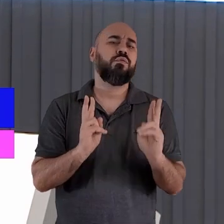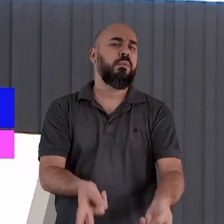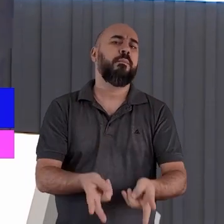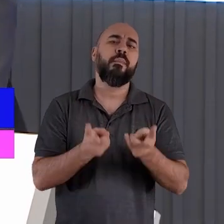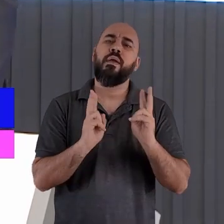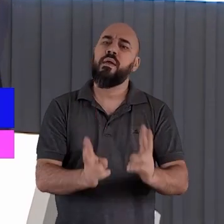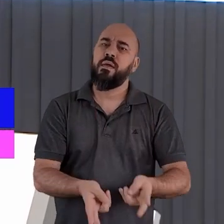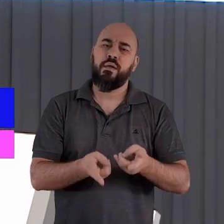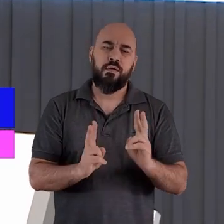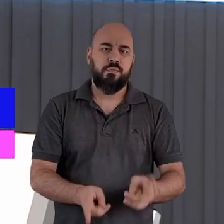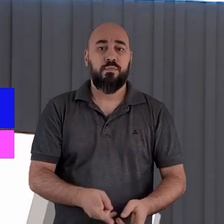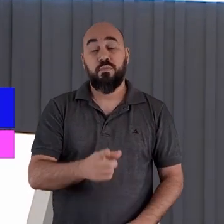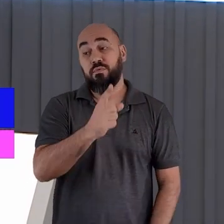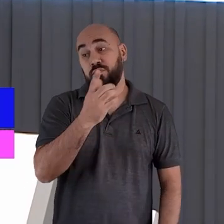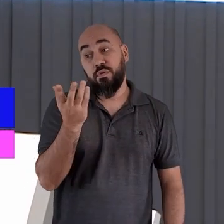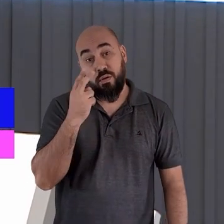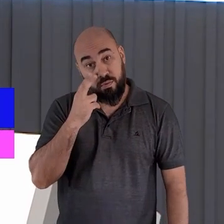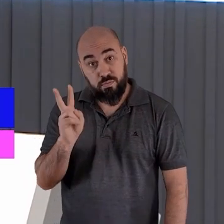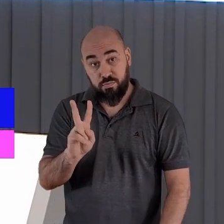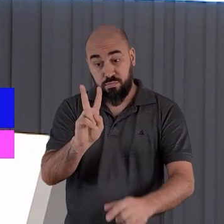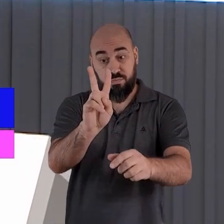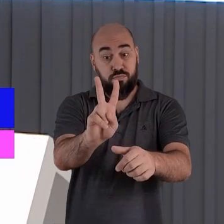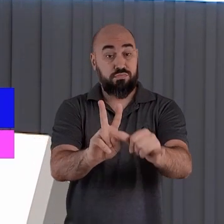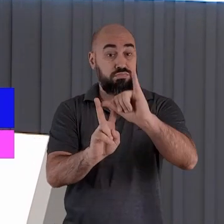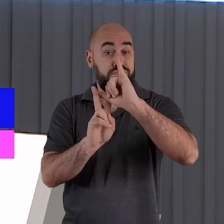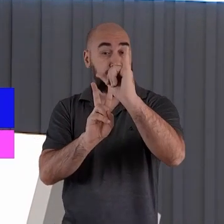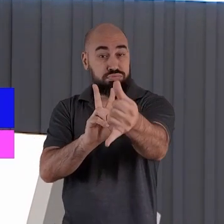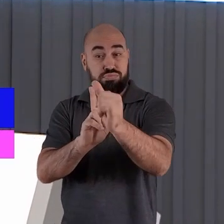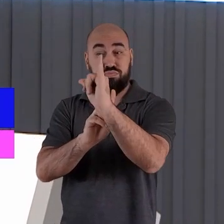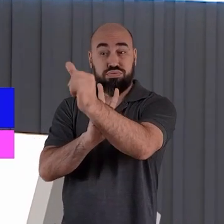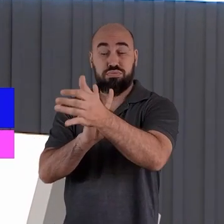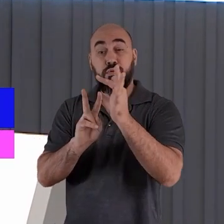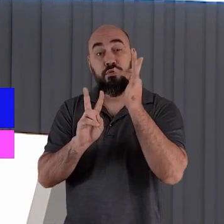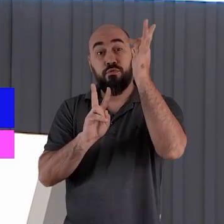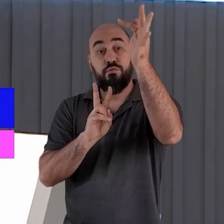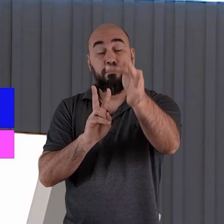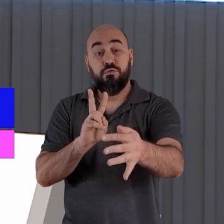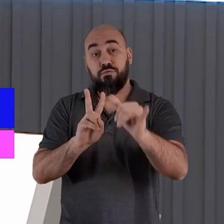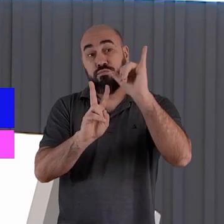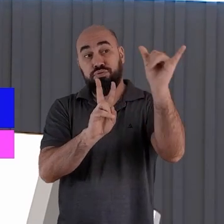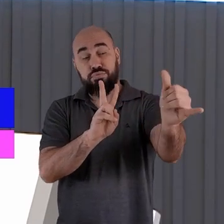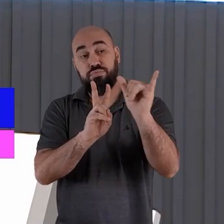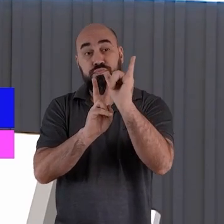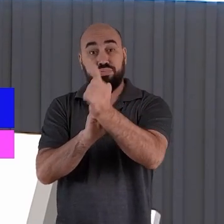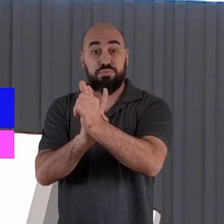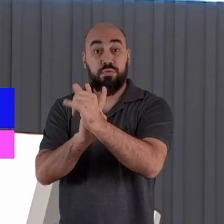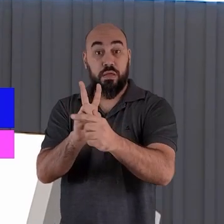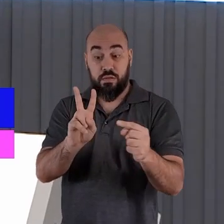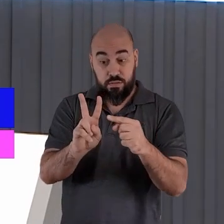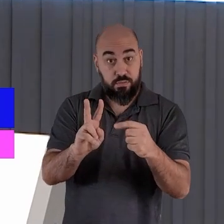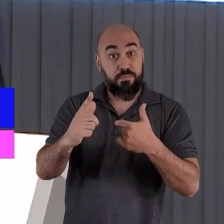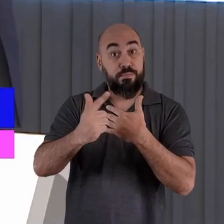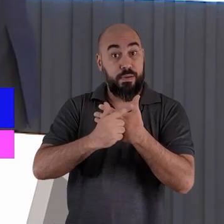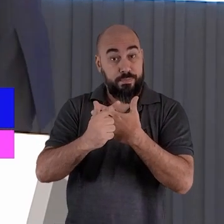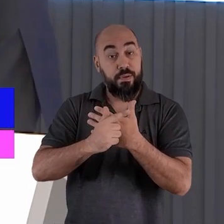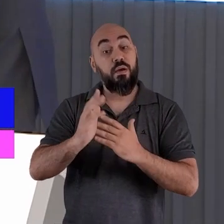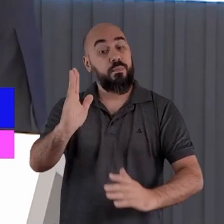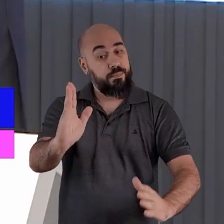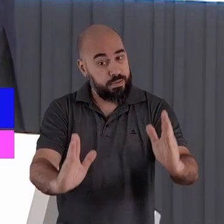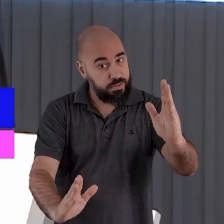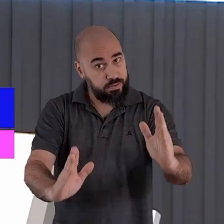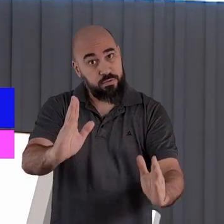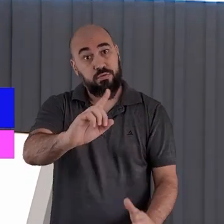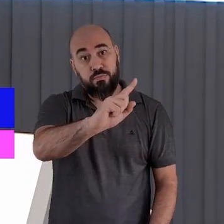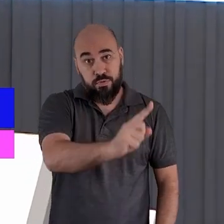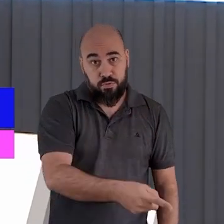coisa. Então, seja, essas duas testemunhas que representam a Deus, elas também terão um papel neste período